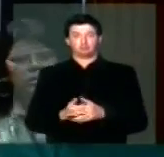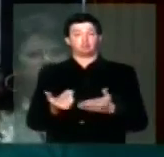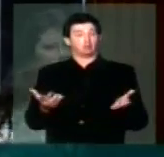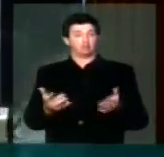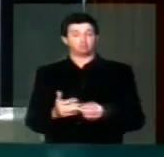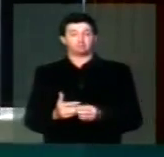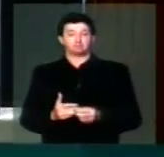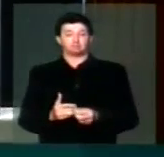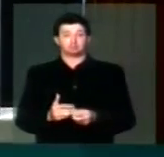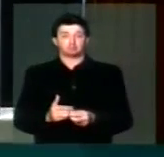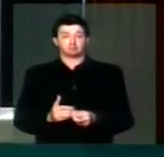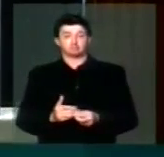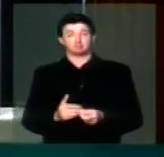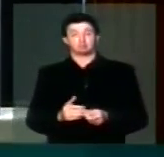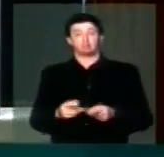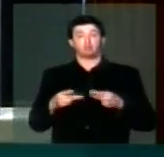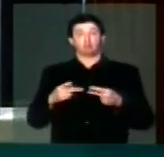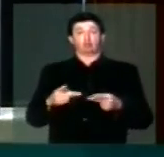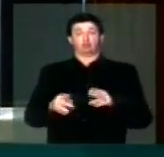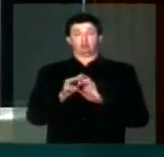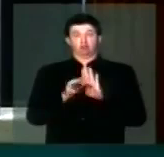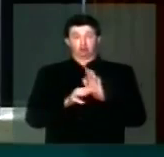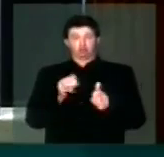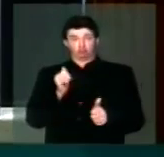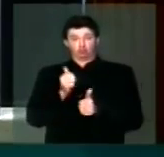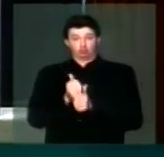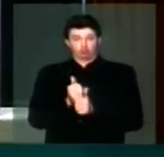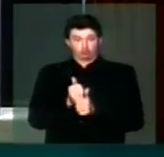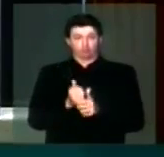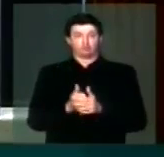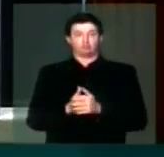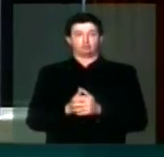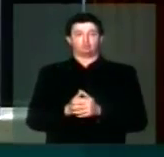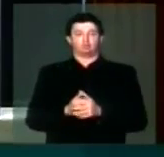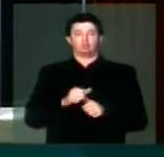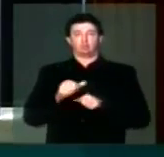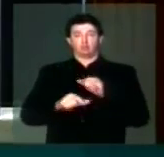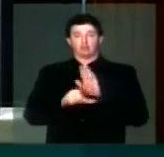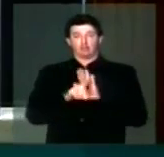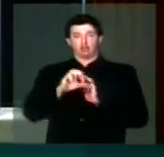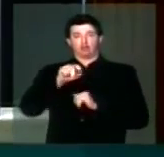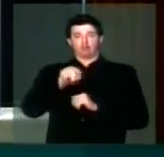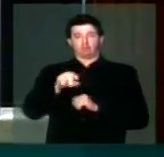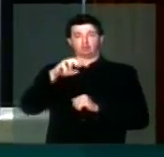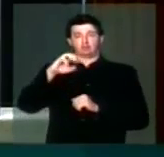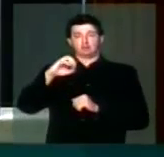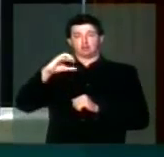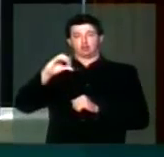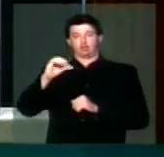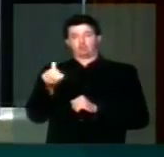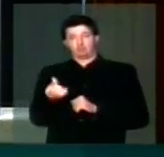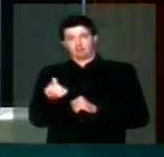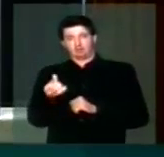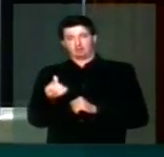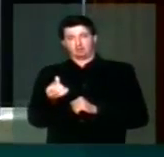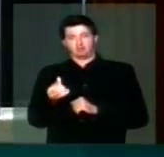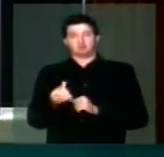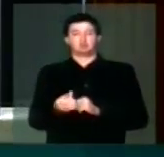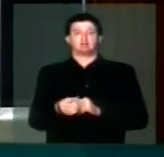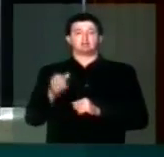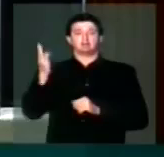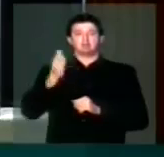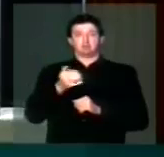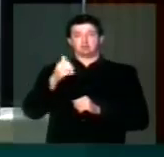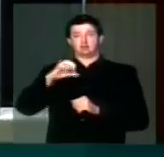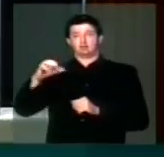Desta forma, o projeto de substitutivo altera as leis 9.096 de 19